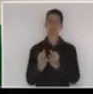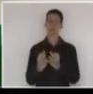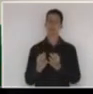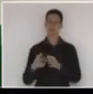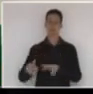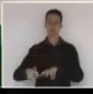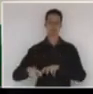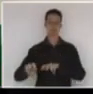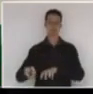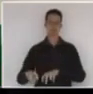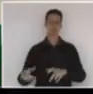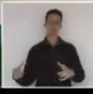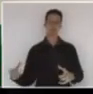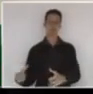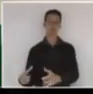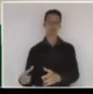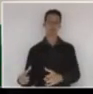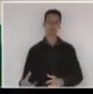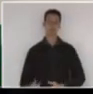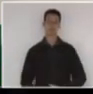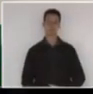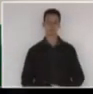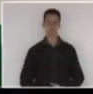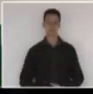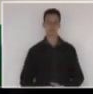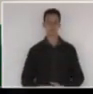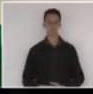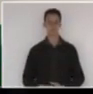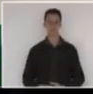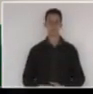modelo econômico de santa catarina